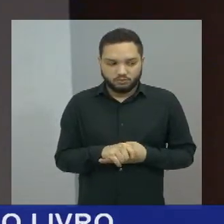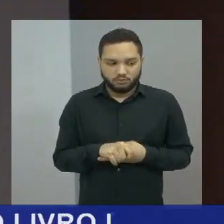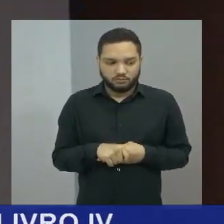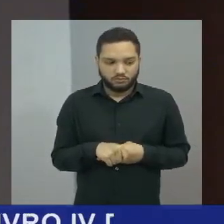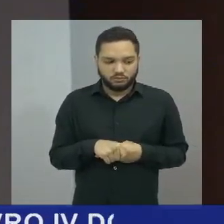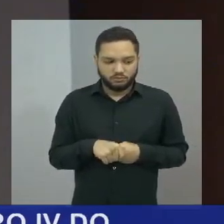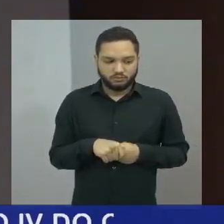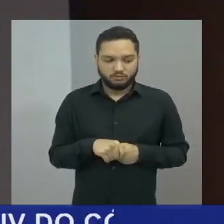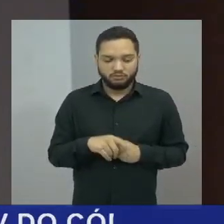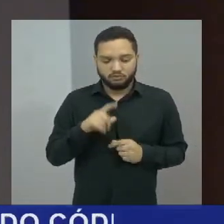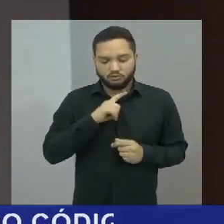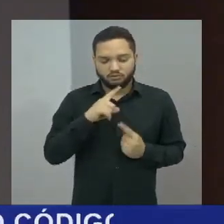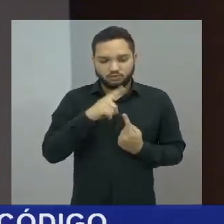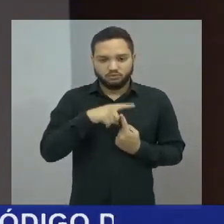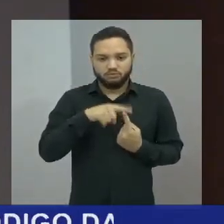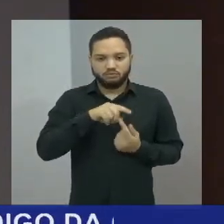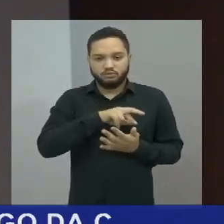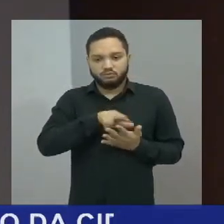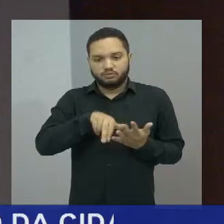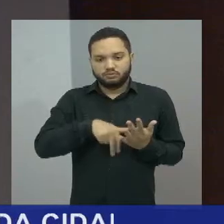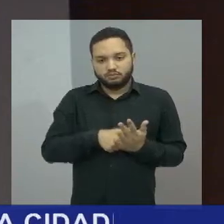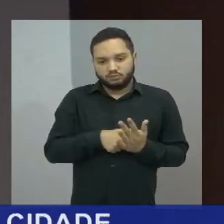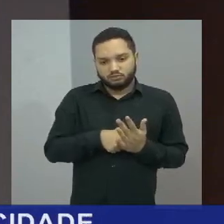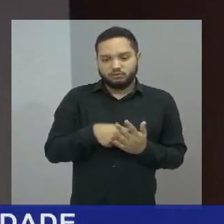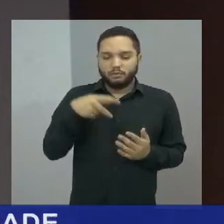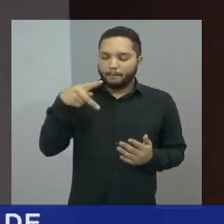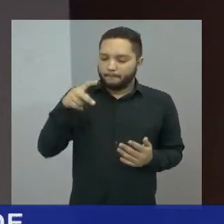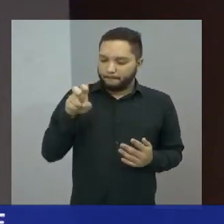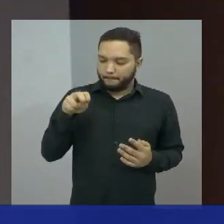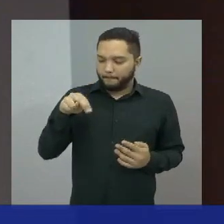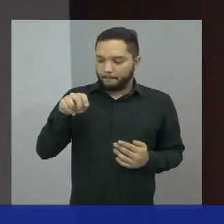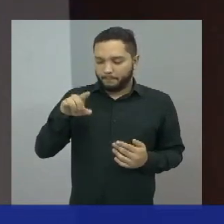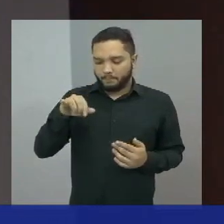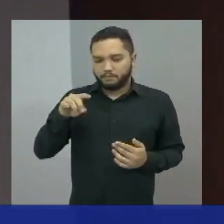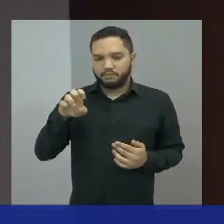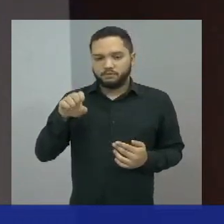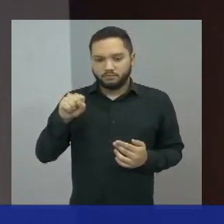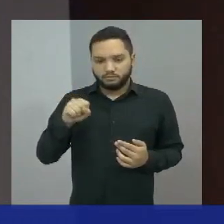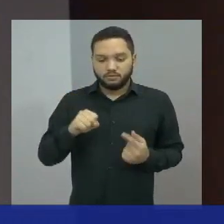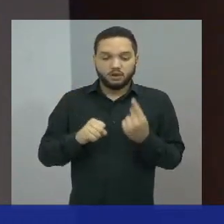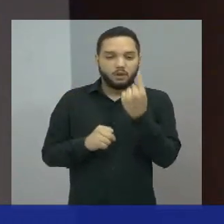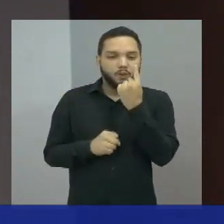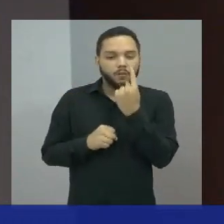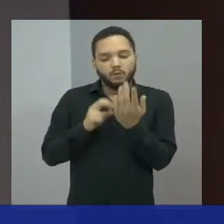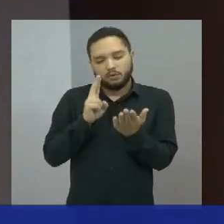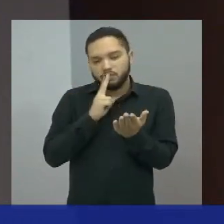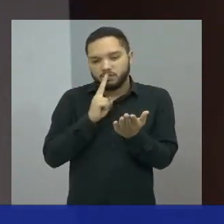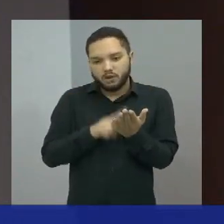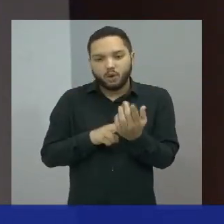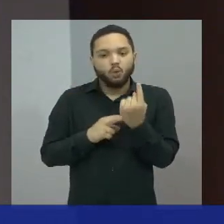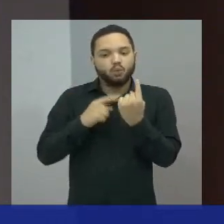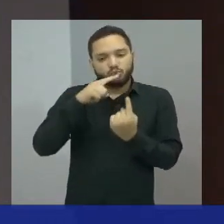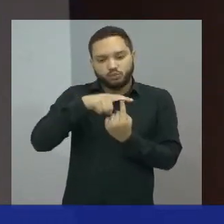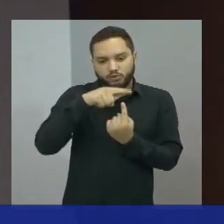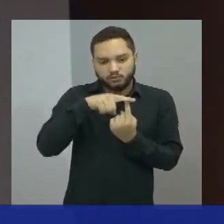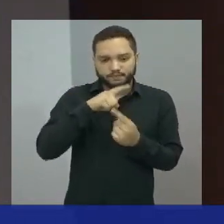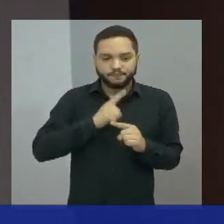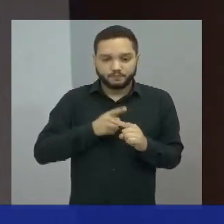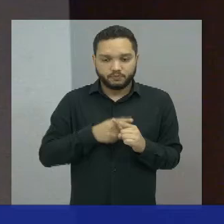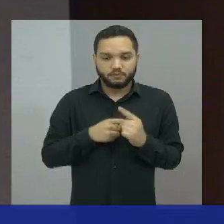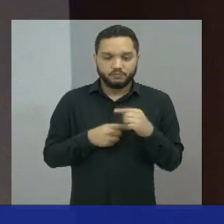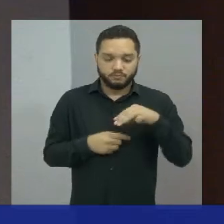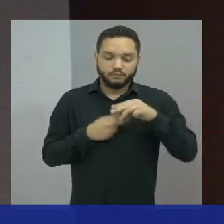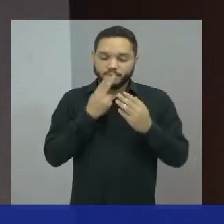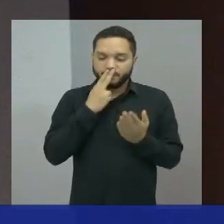Então, há vários tipos diferentes de penalidades. A multa é uma das penalidades possíveis, porque a multa